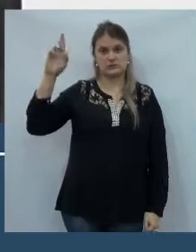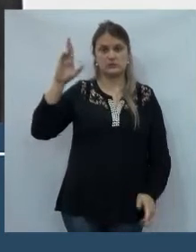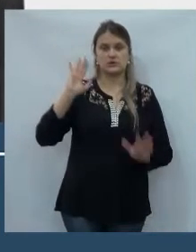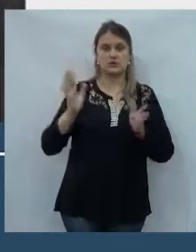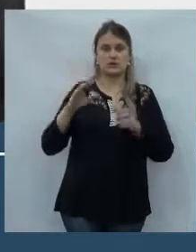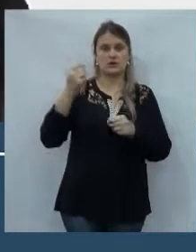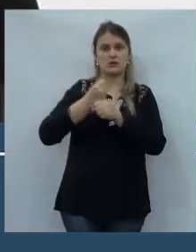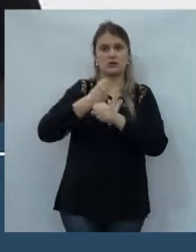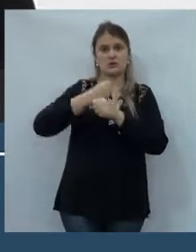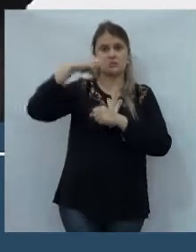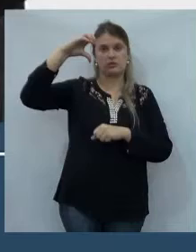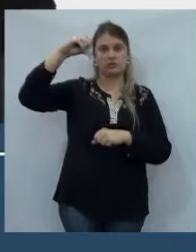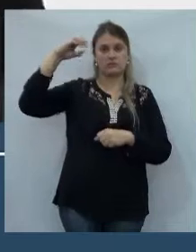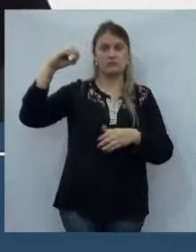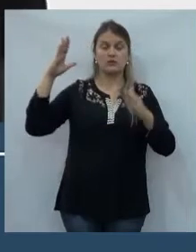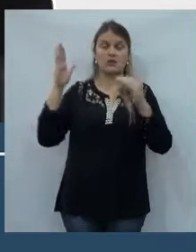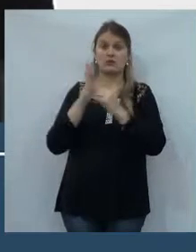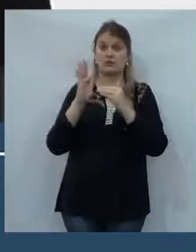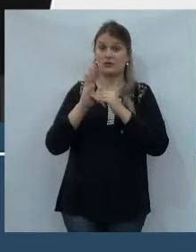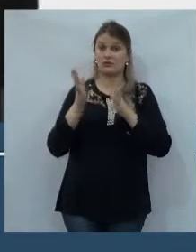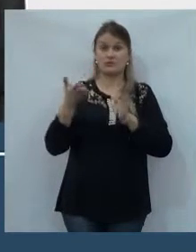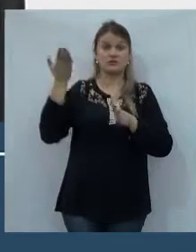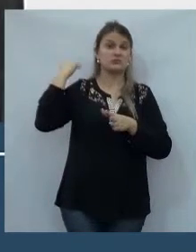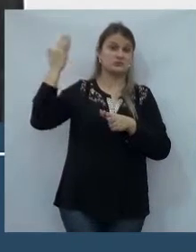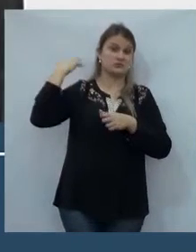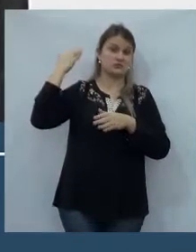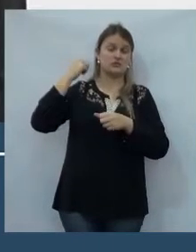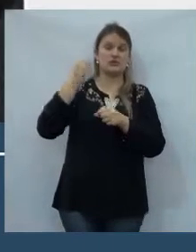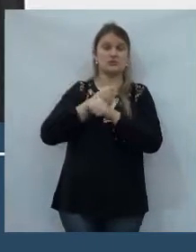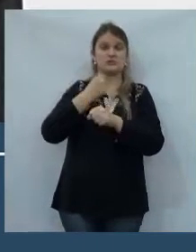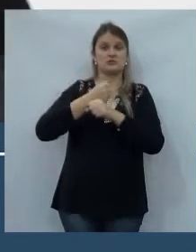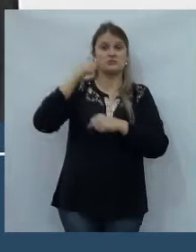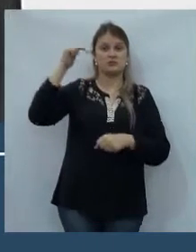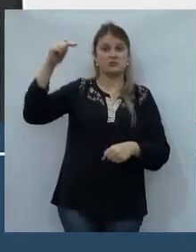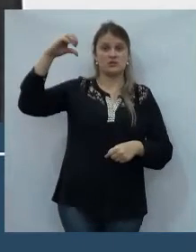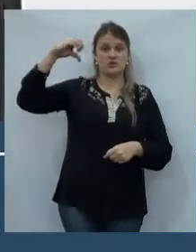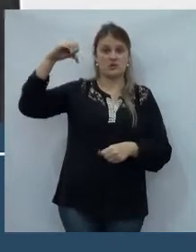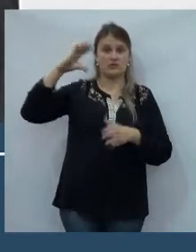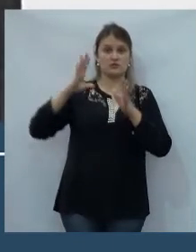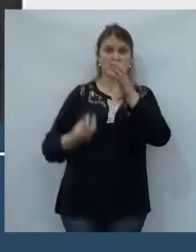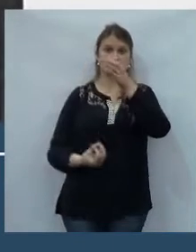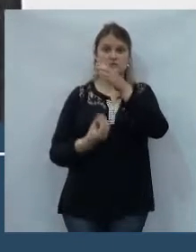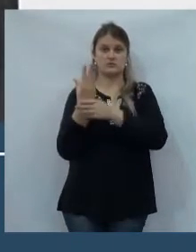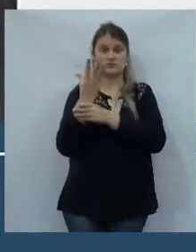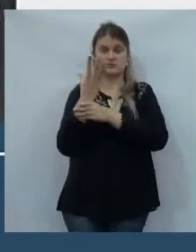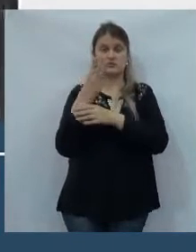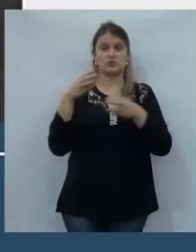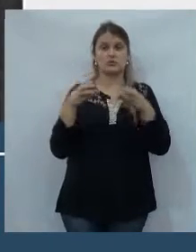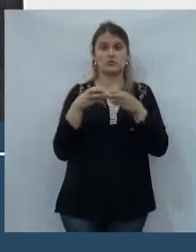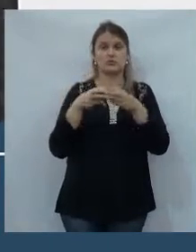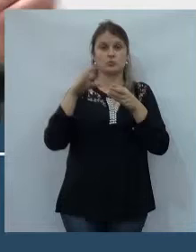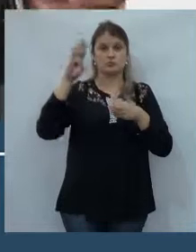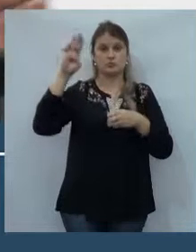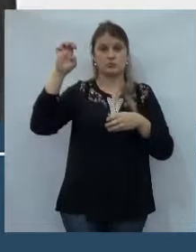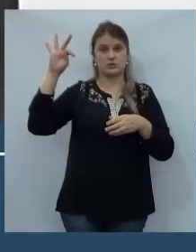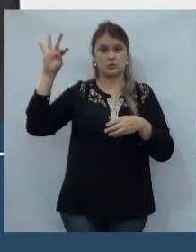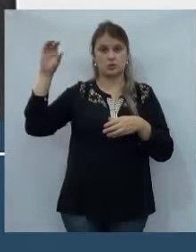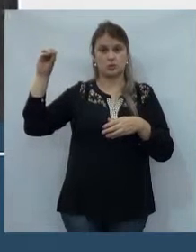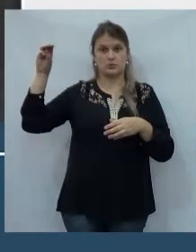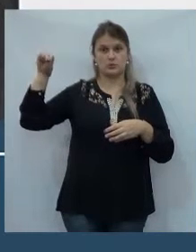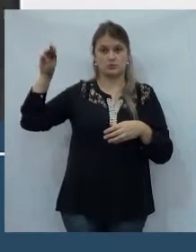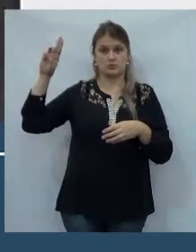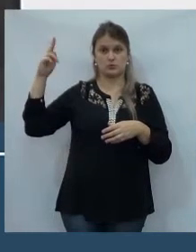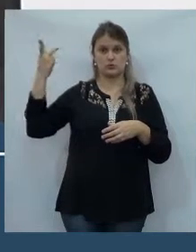90. Mas a minha briga com Sanepar vinha antes, desde 79, que nem eu falei, desde quando foi instalado aquele conjunto Bento Munhoz. E eu lembrando aqui